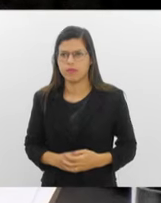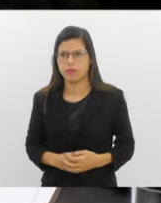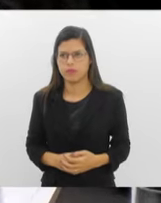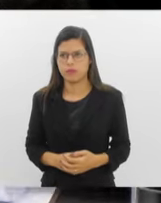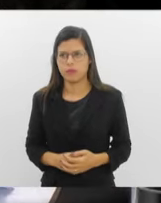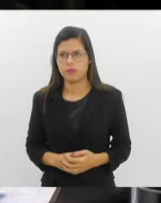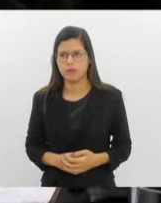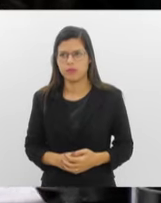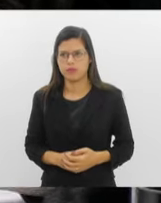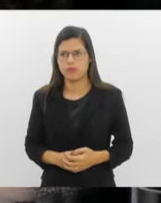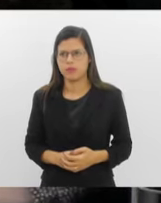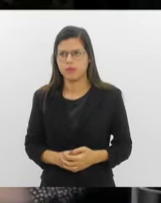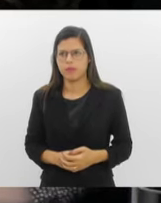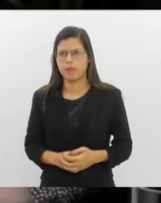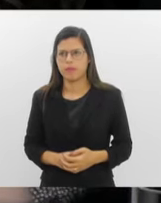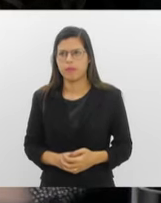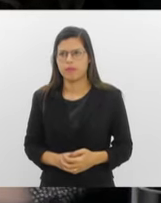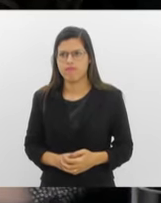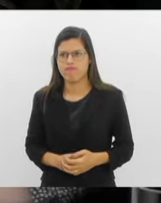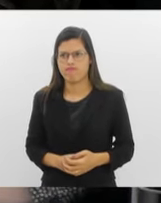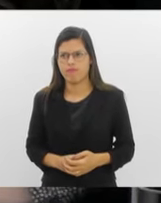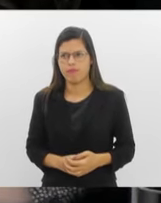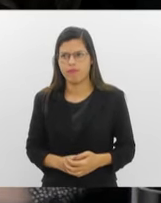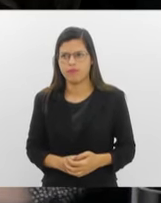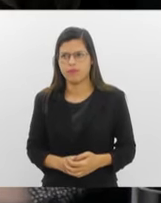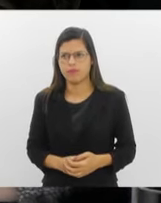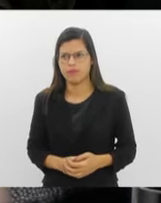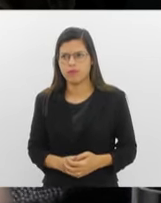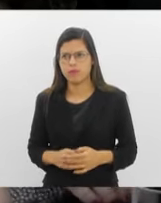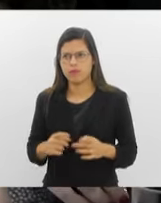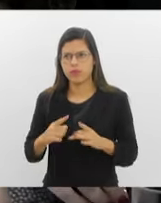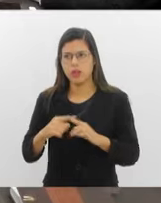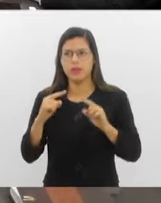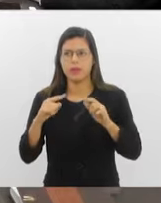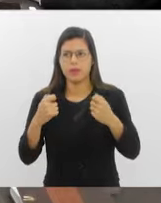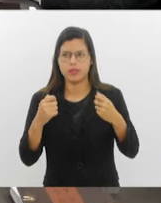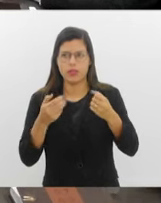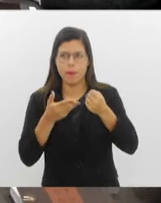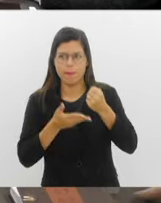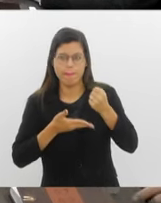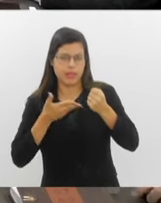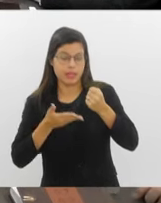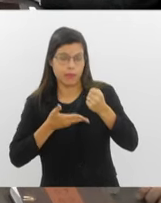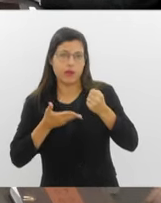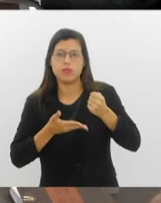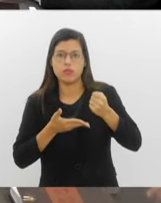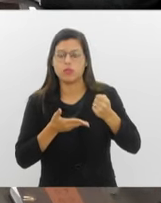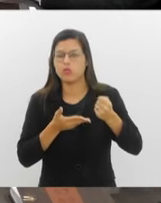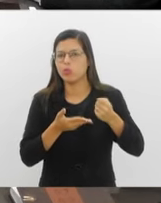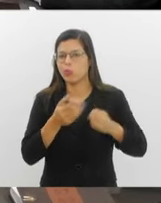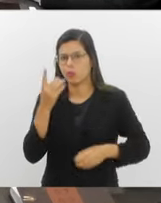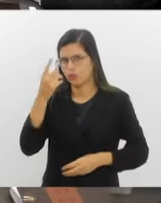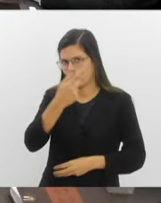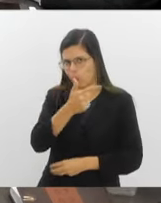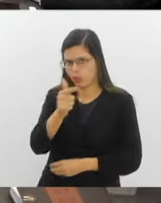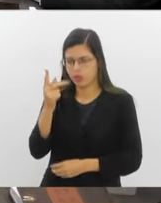do projeto. Mas, na verdade, até para poder dar embasamento aos colegas, Vossa Excelência está dando a